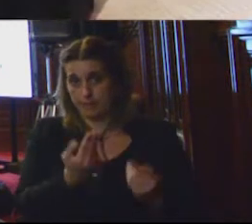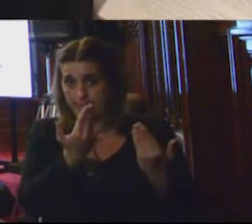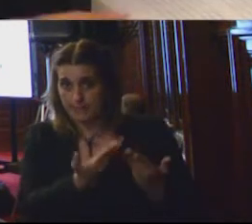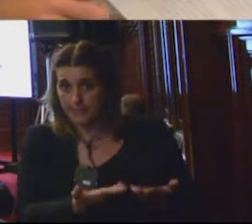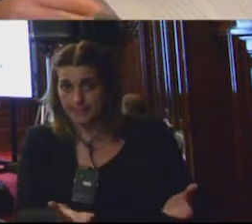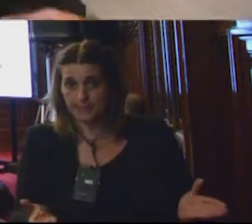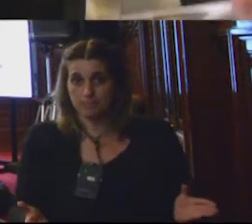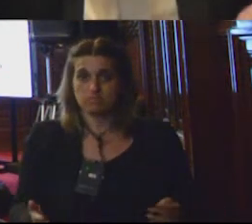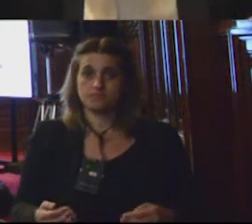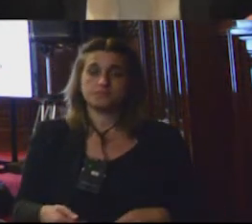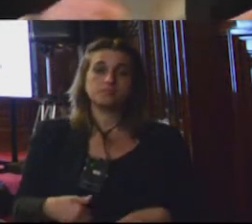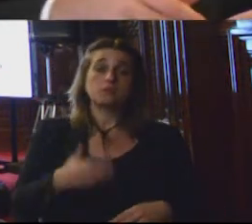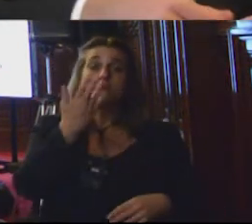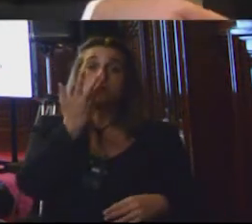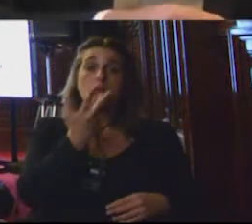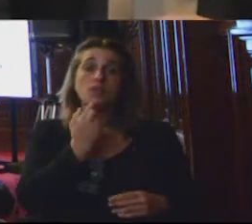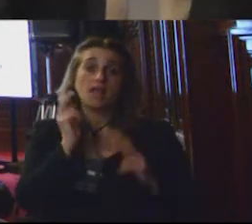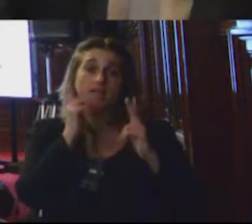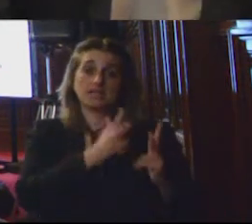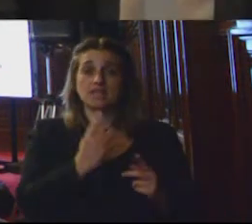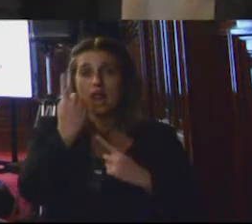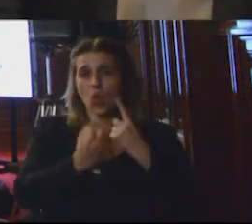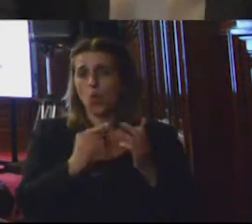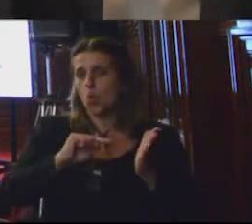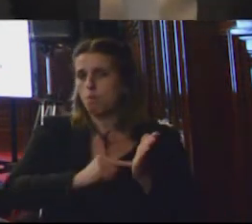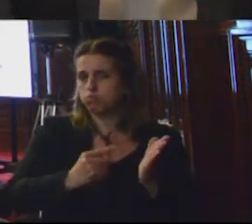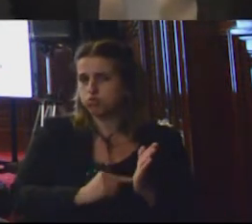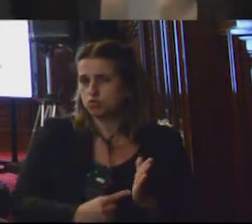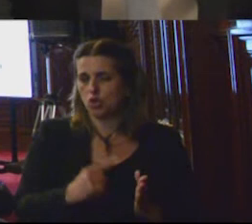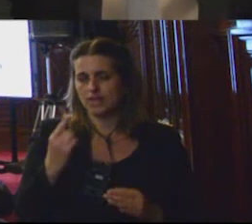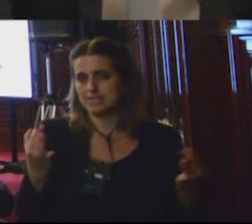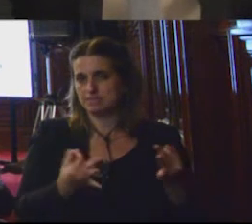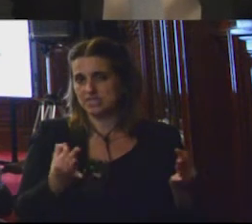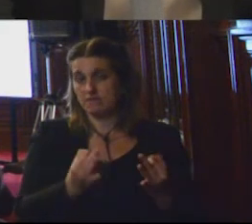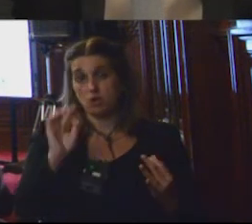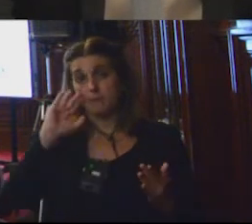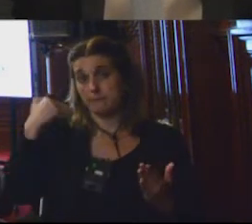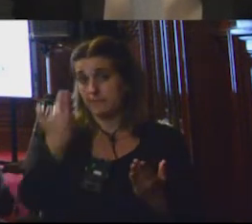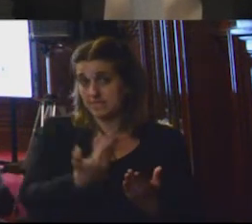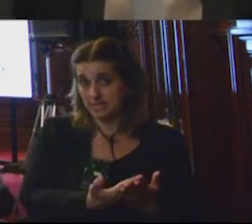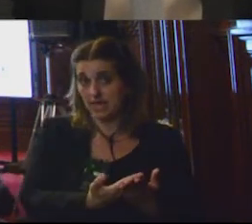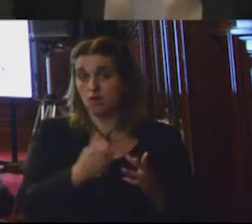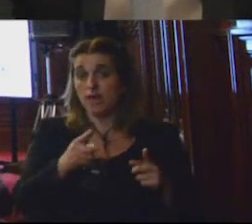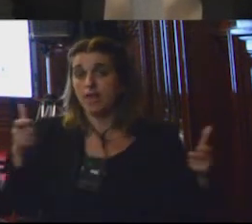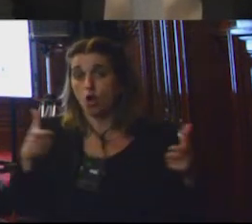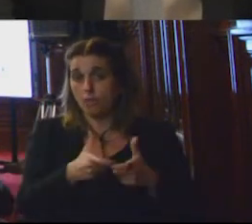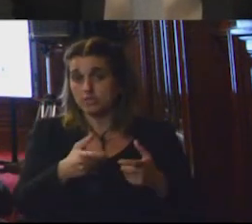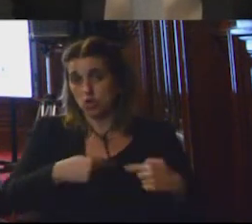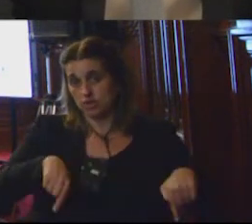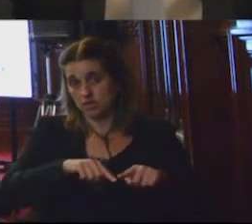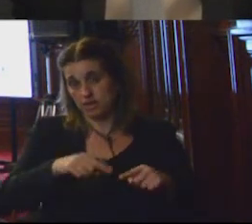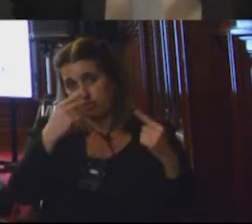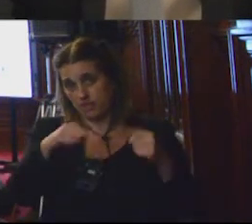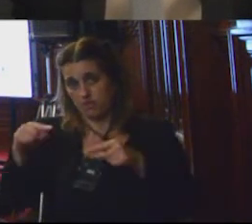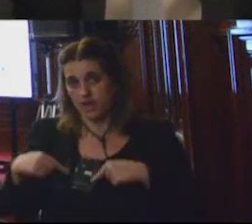Gostaria de abordar alguns pontos específicos apresentados pelos peticionários a esta Comissão Interamericana. Contrato